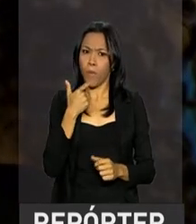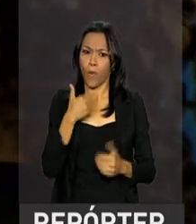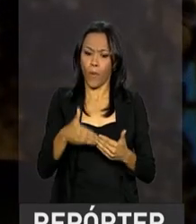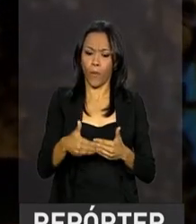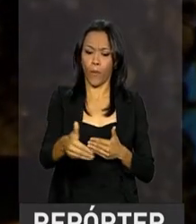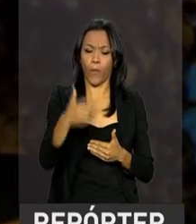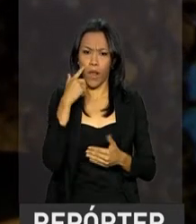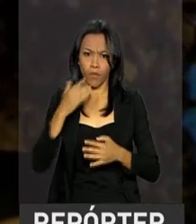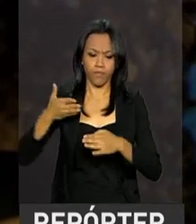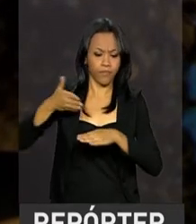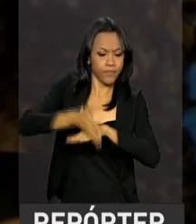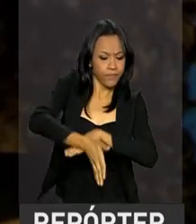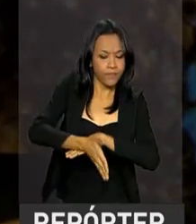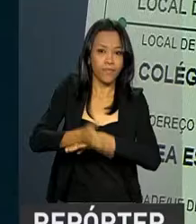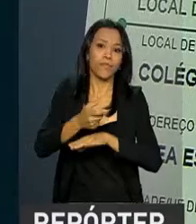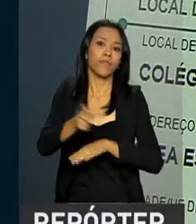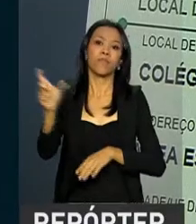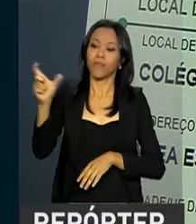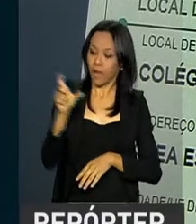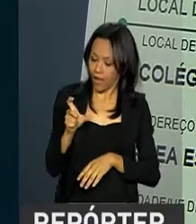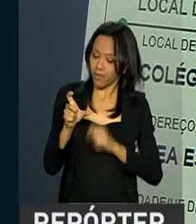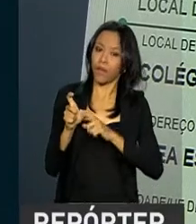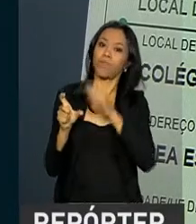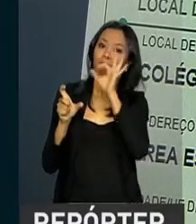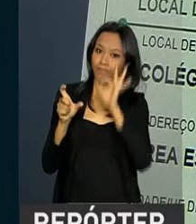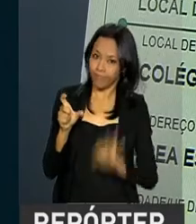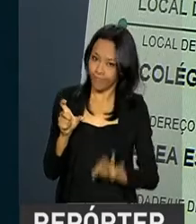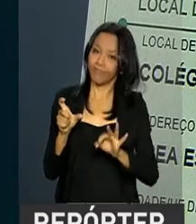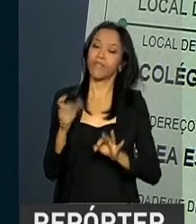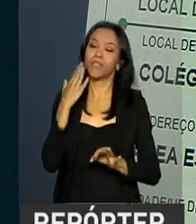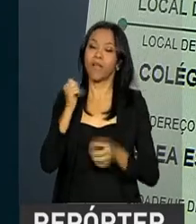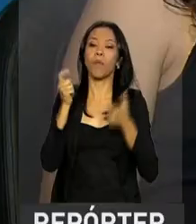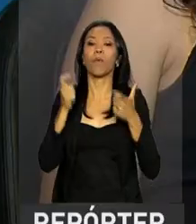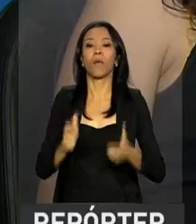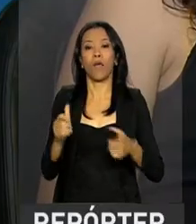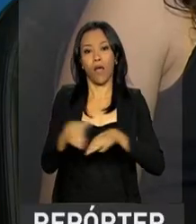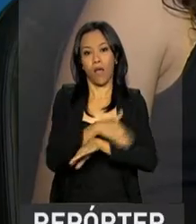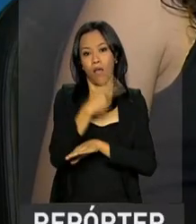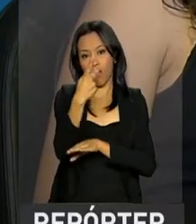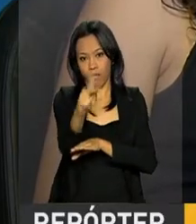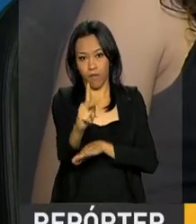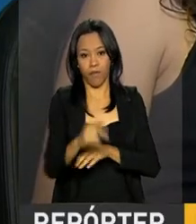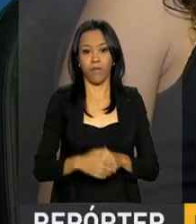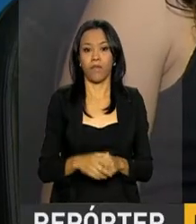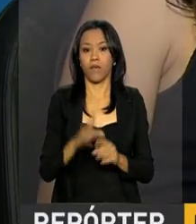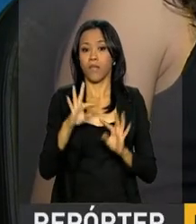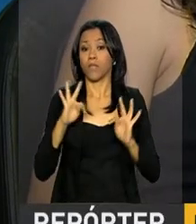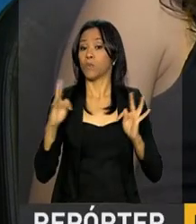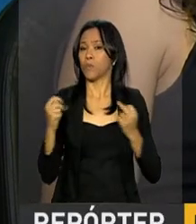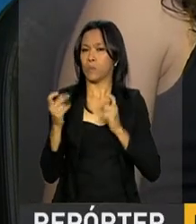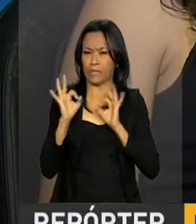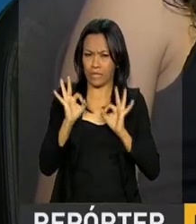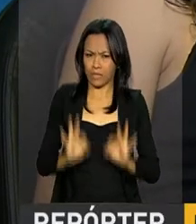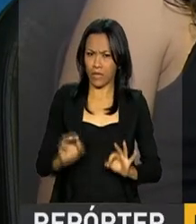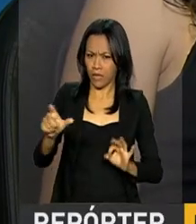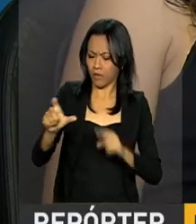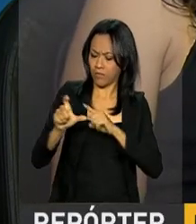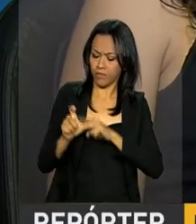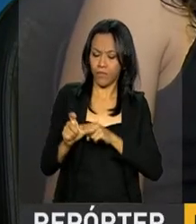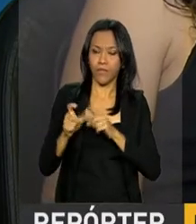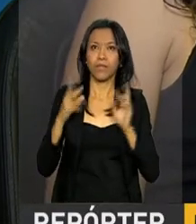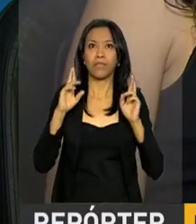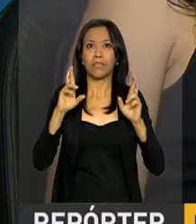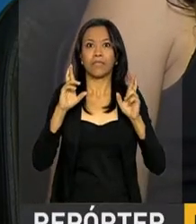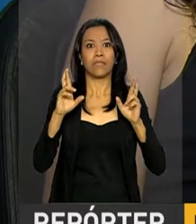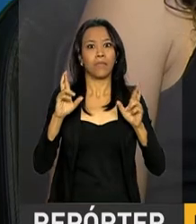consultou o cartão de confirmação e conferir o local da prova tudo certo já sei onde fica espero que não